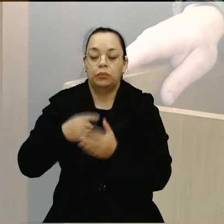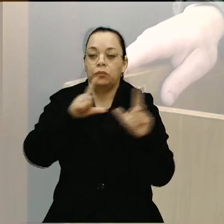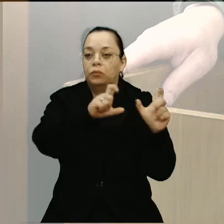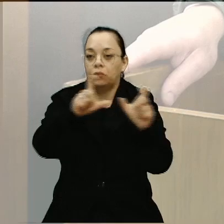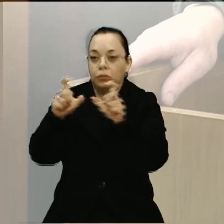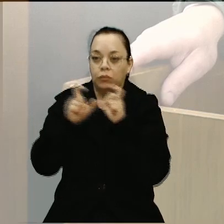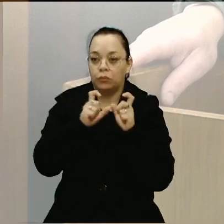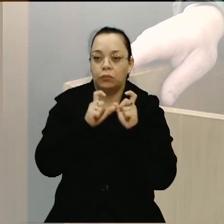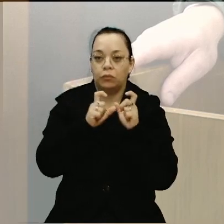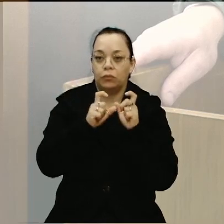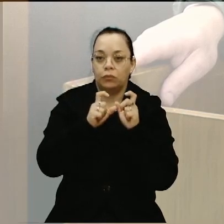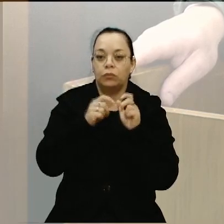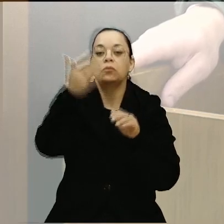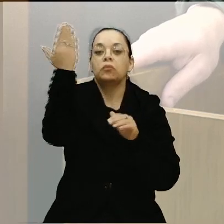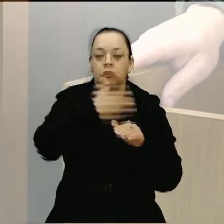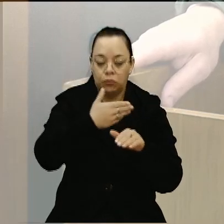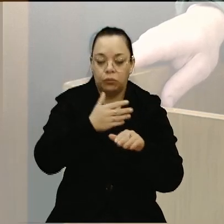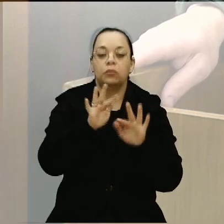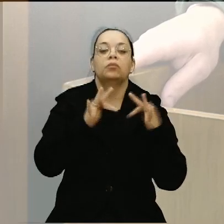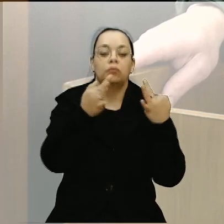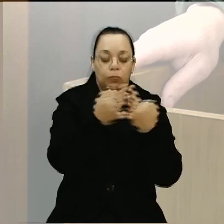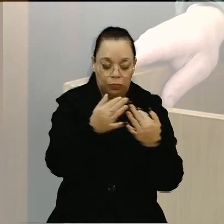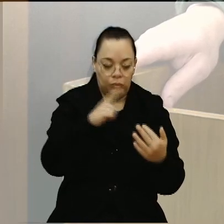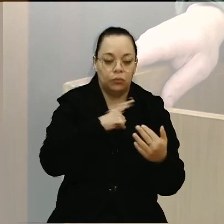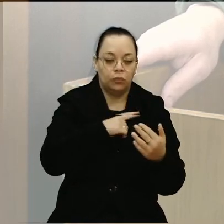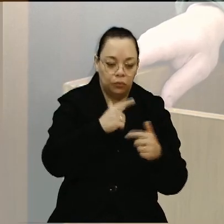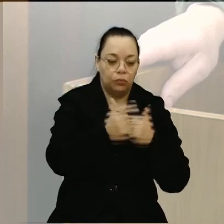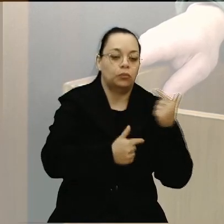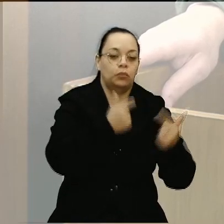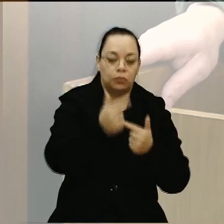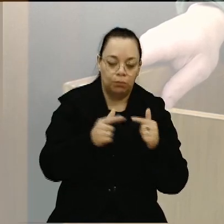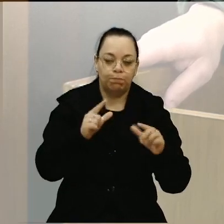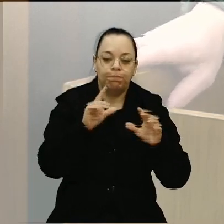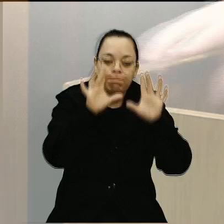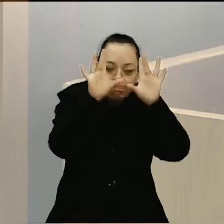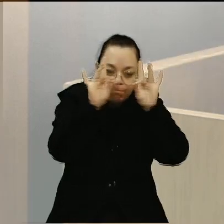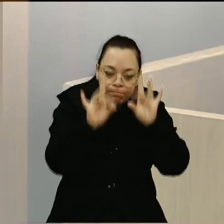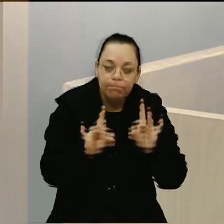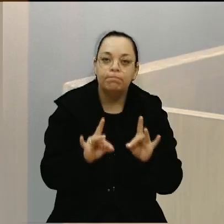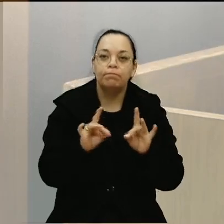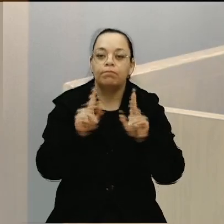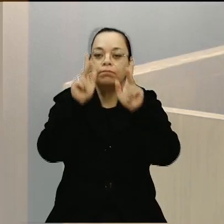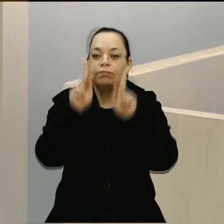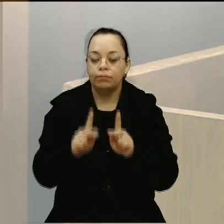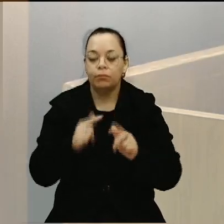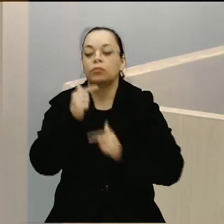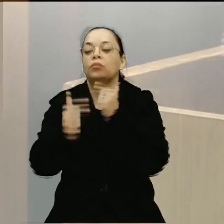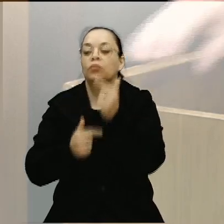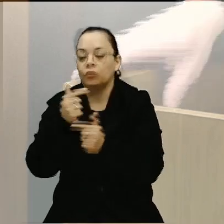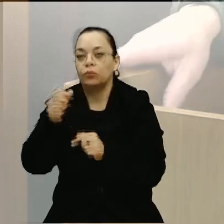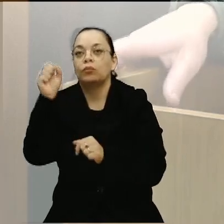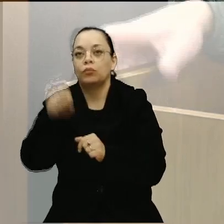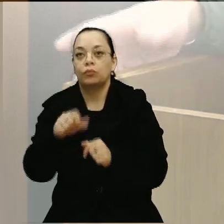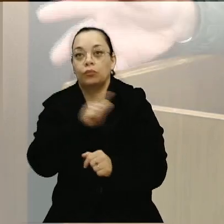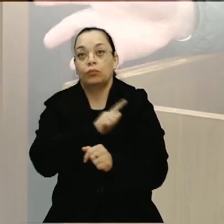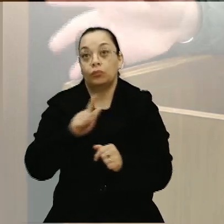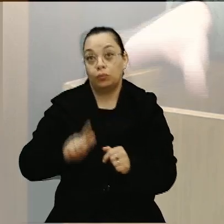fotografia, provando que as famílias foram atingidas. É um trabalho minucioso e o pessoal vem atuando bastante, só que o